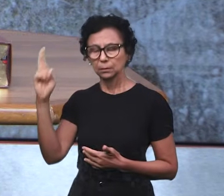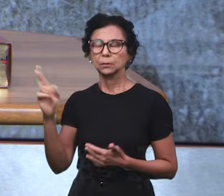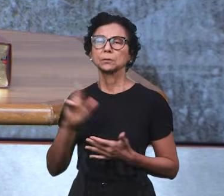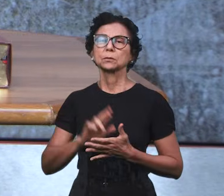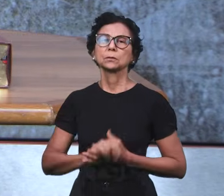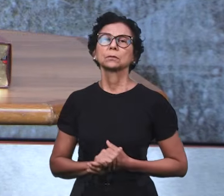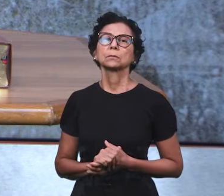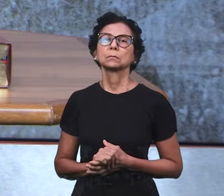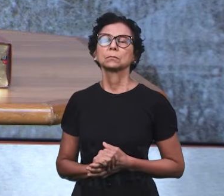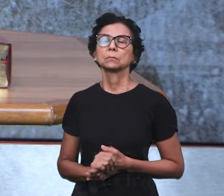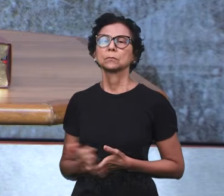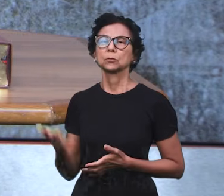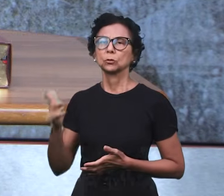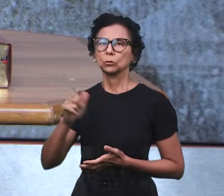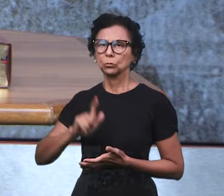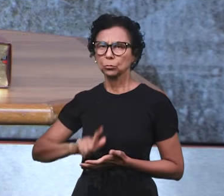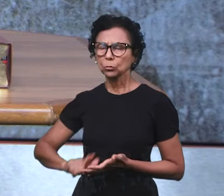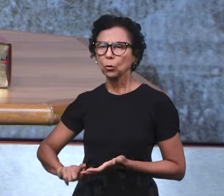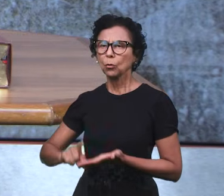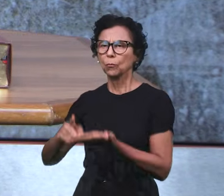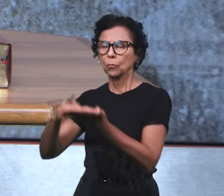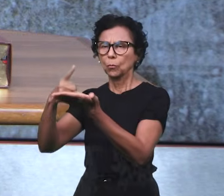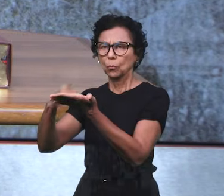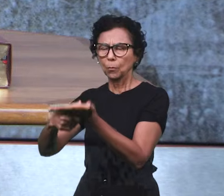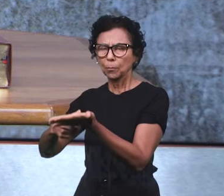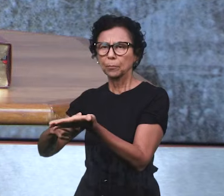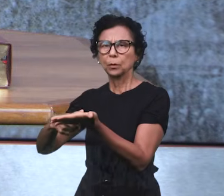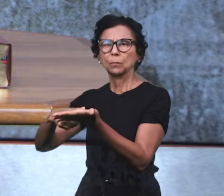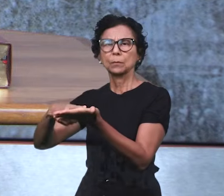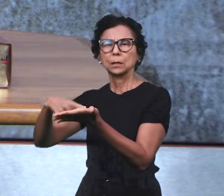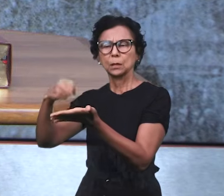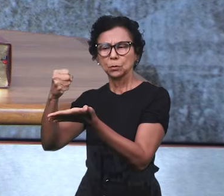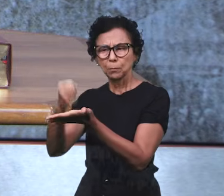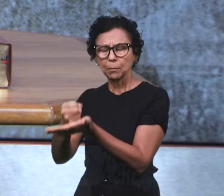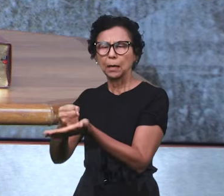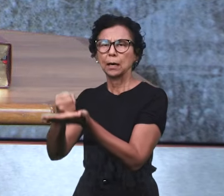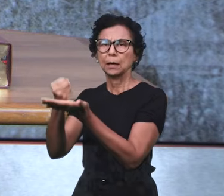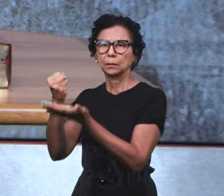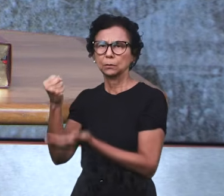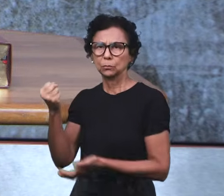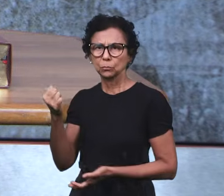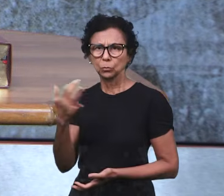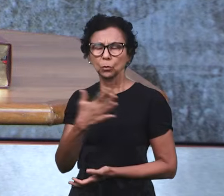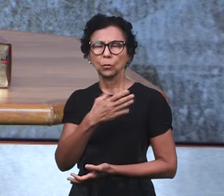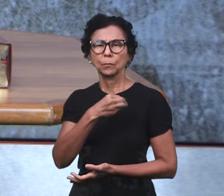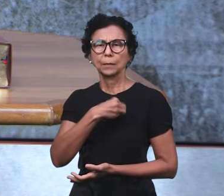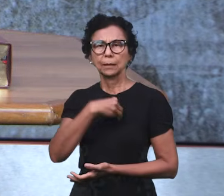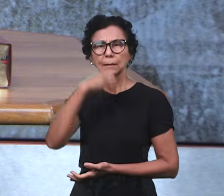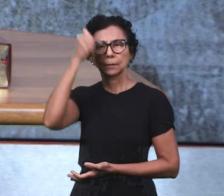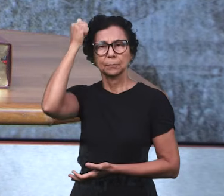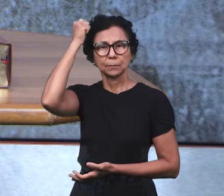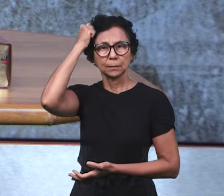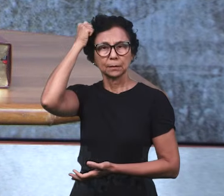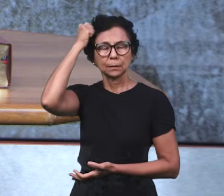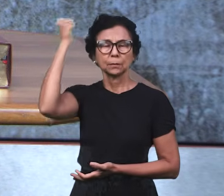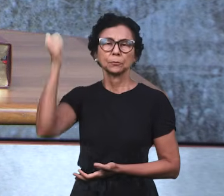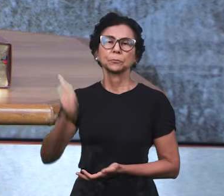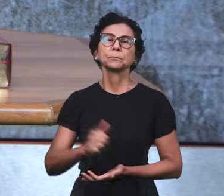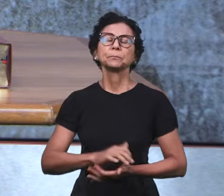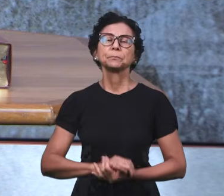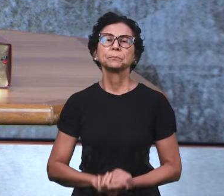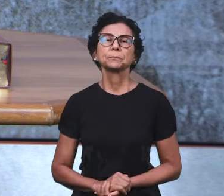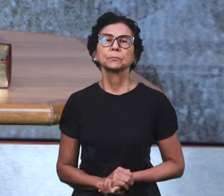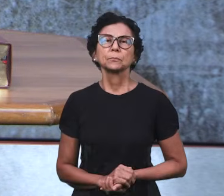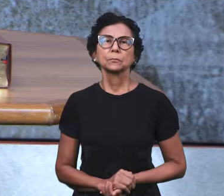ali um concerto com o Senhor, arrependendo-se dos seus pecados, e o Senhor